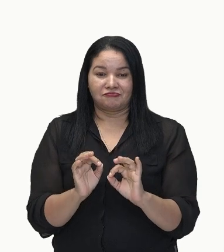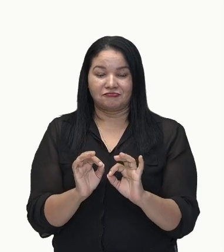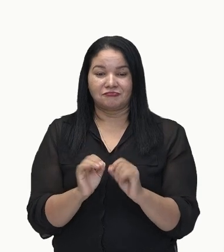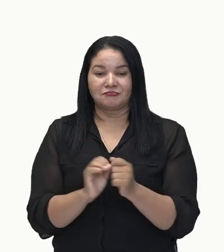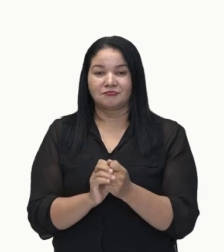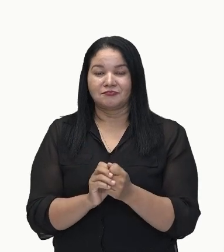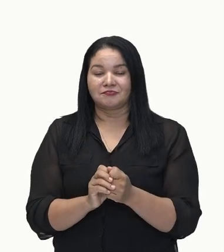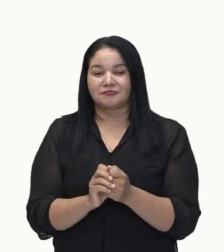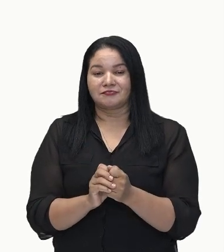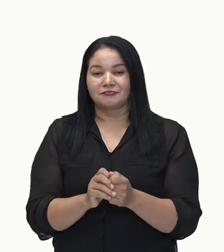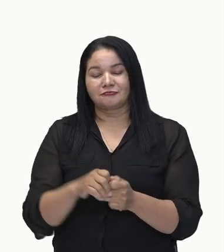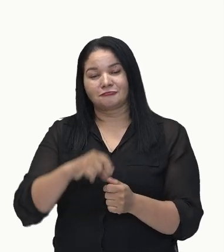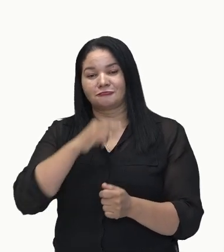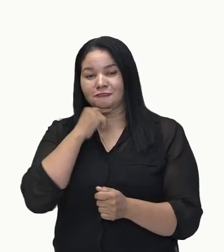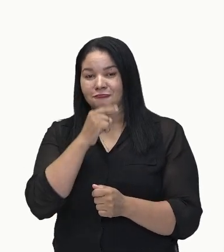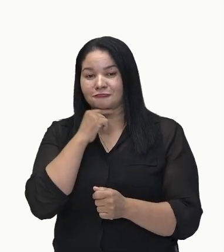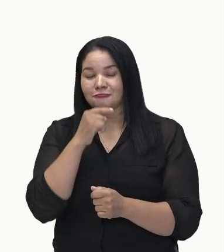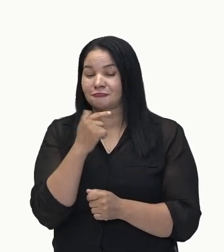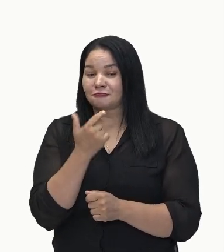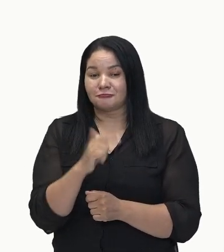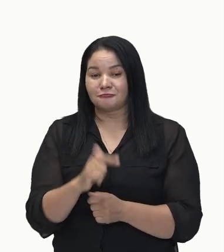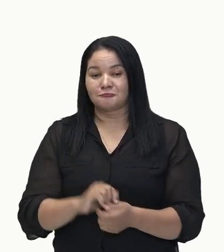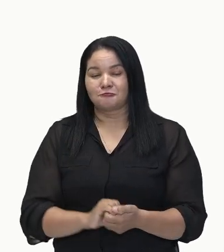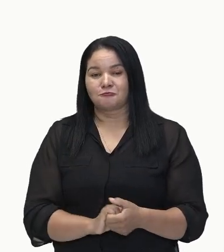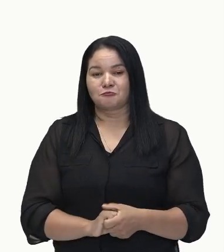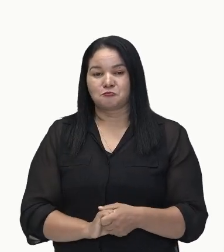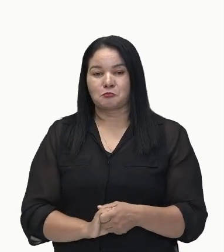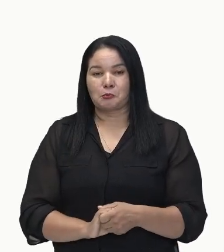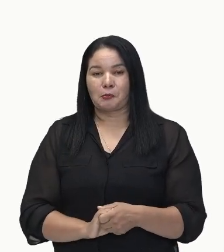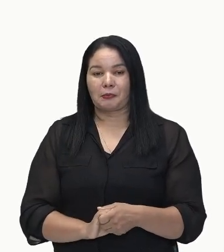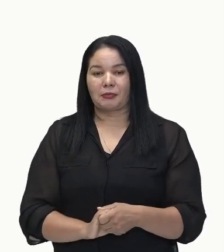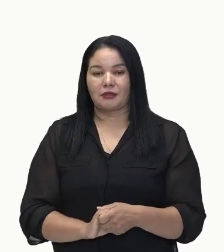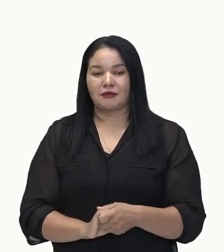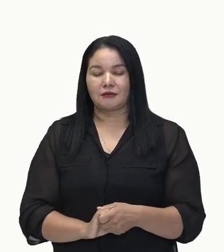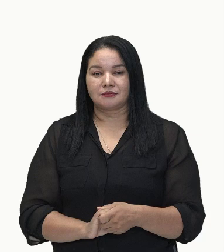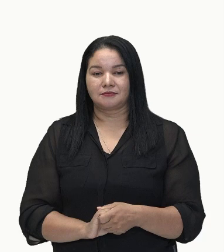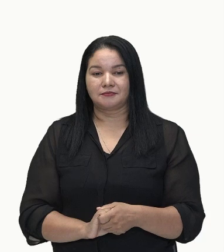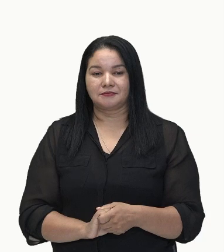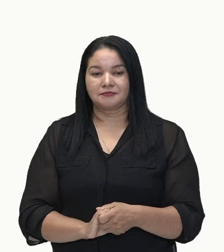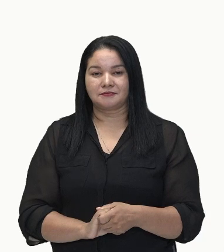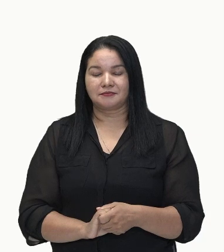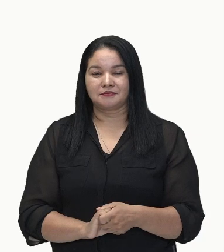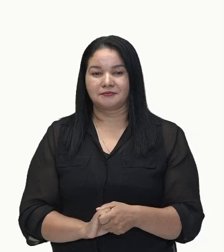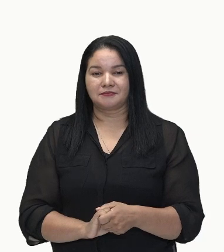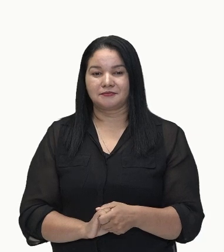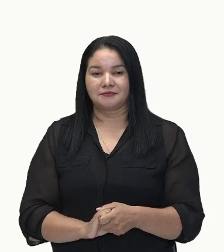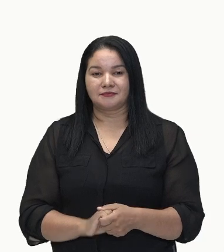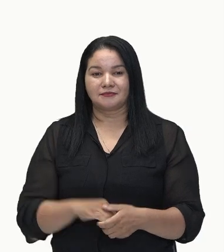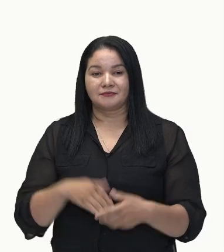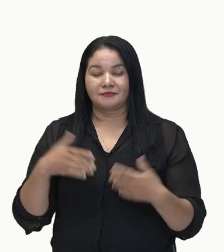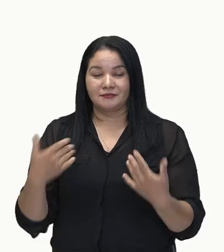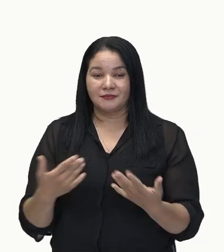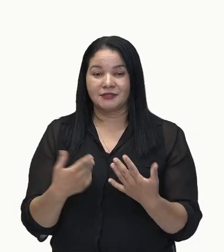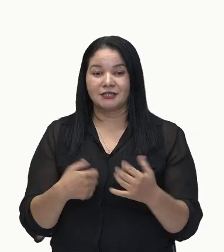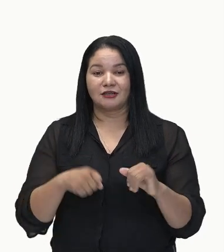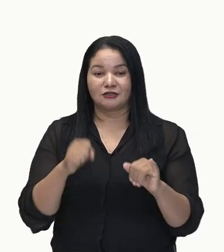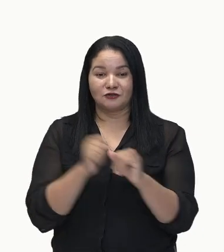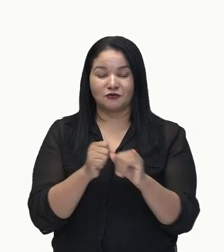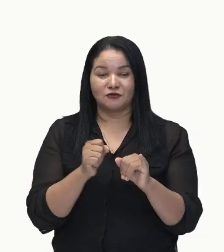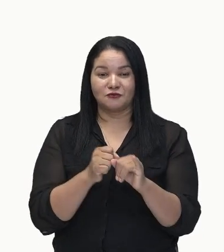sujeito inexistente, que ele é composto ali pelo